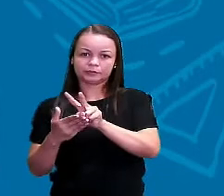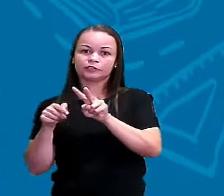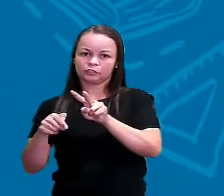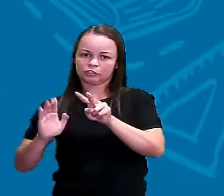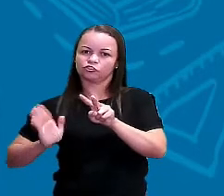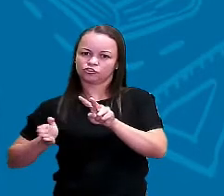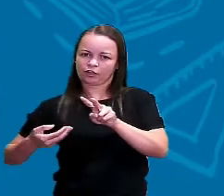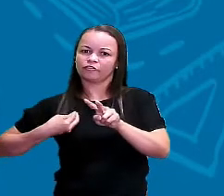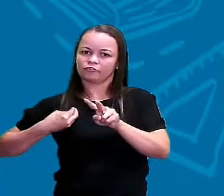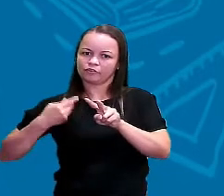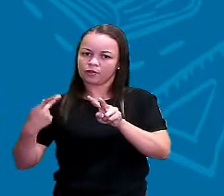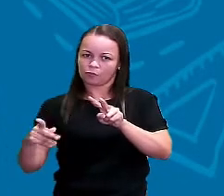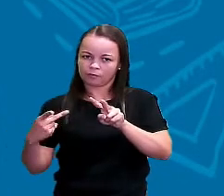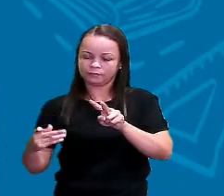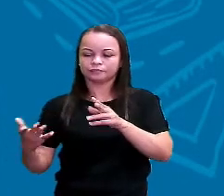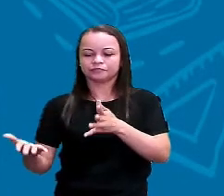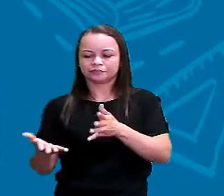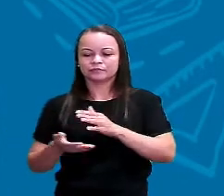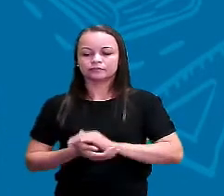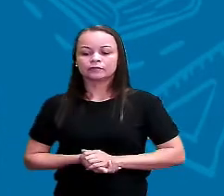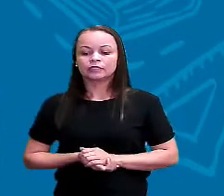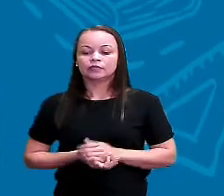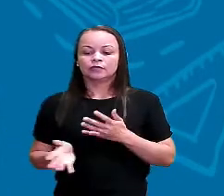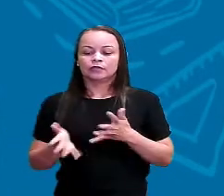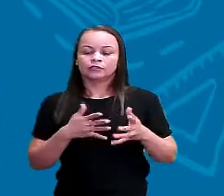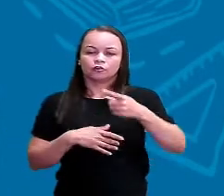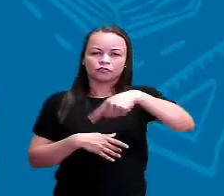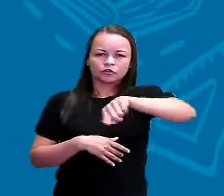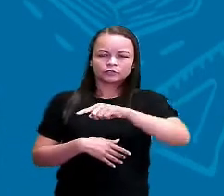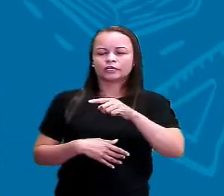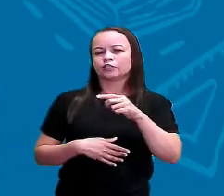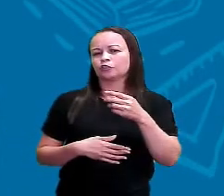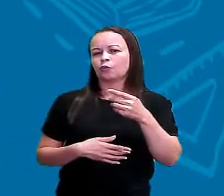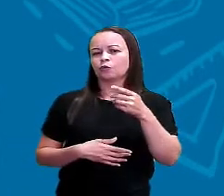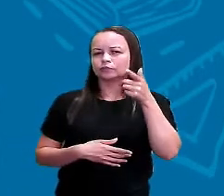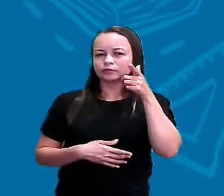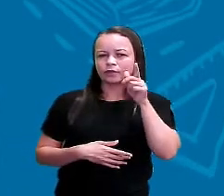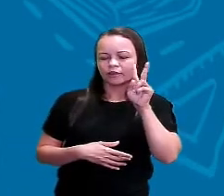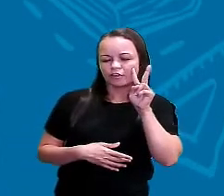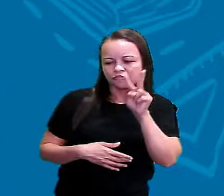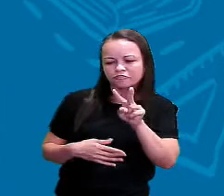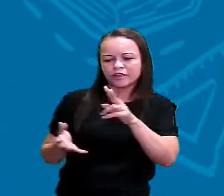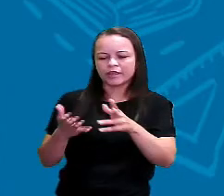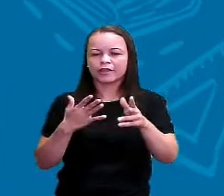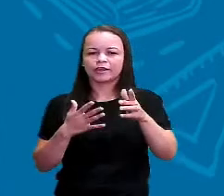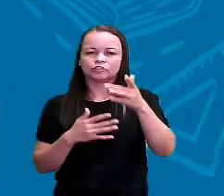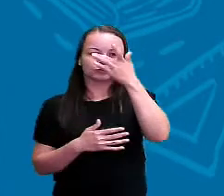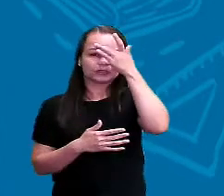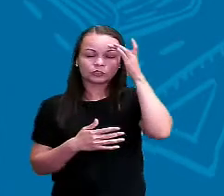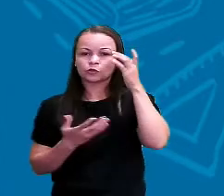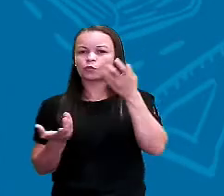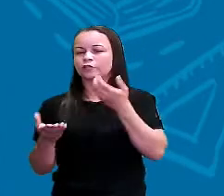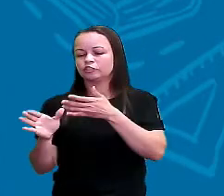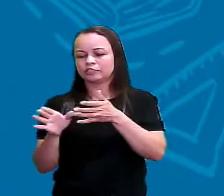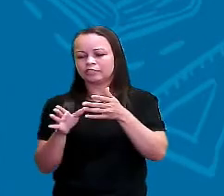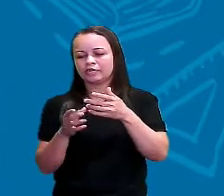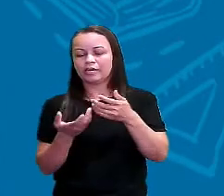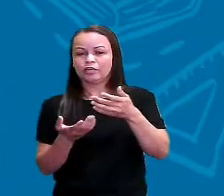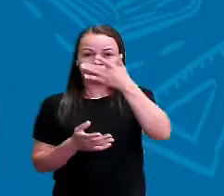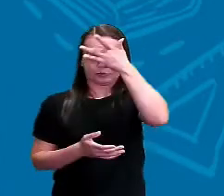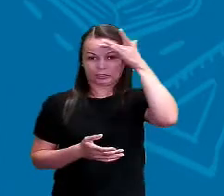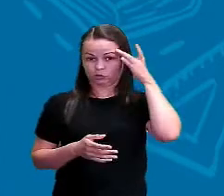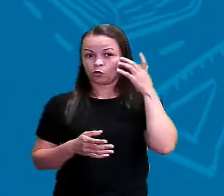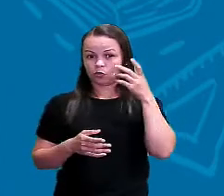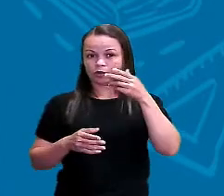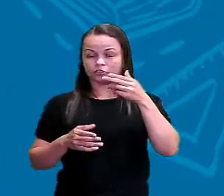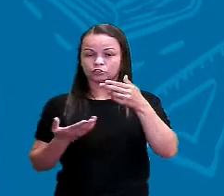das missas que foram rezadas aqui. Então você consegue ver tanto pessoas com roupas como sem roupa, que é a